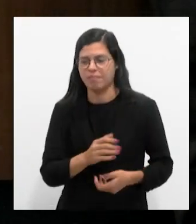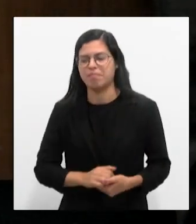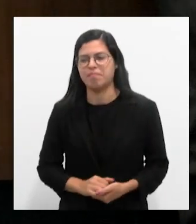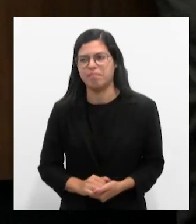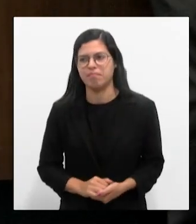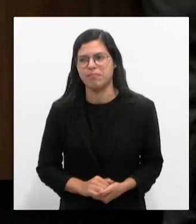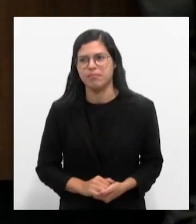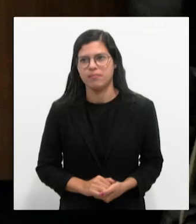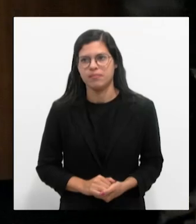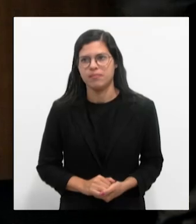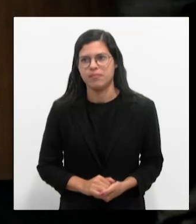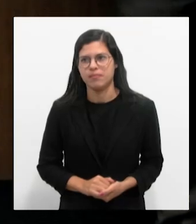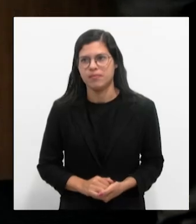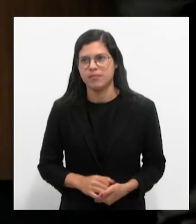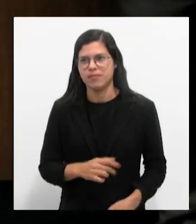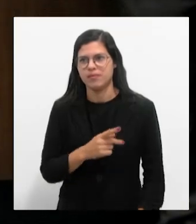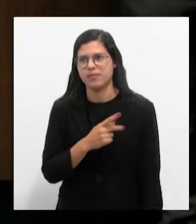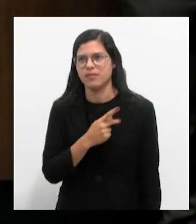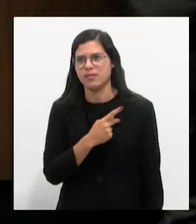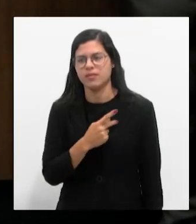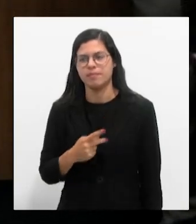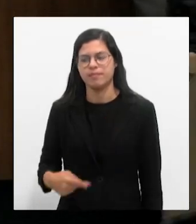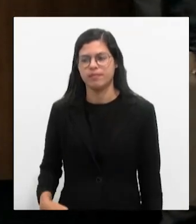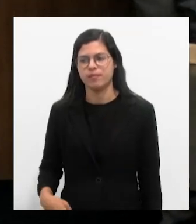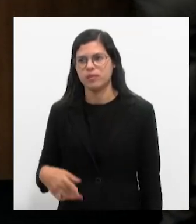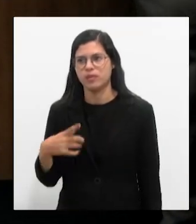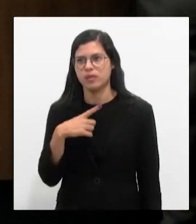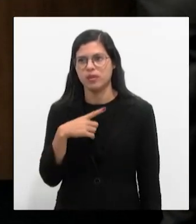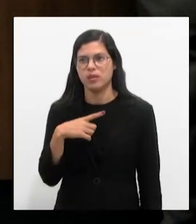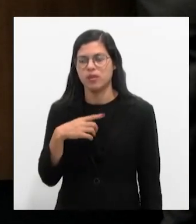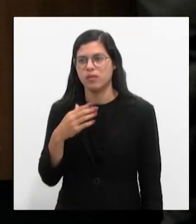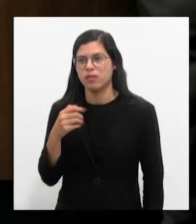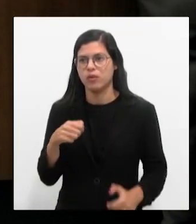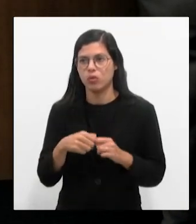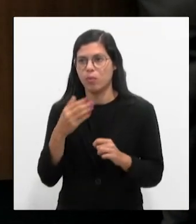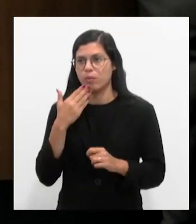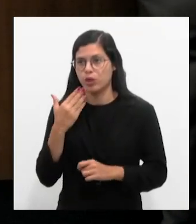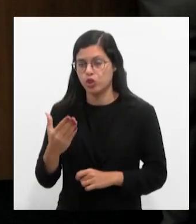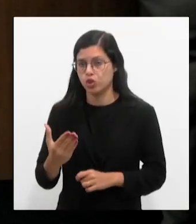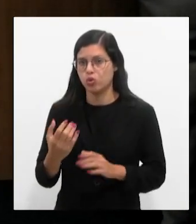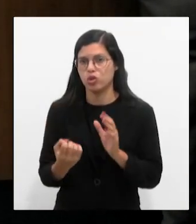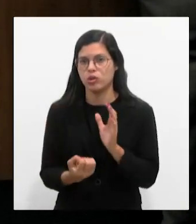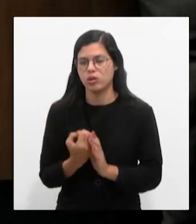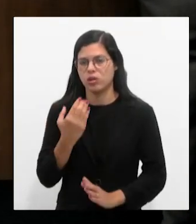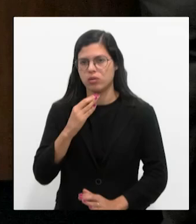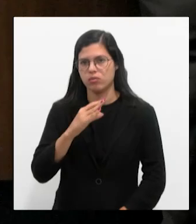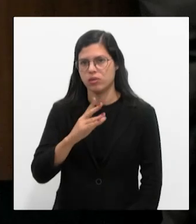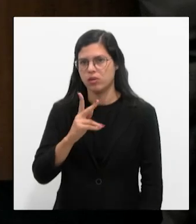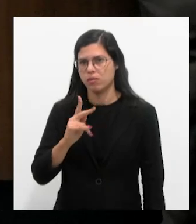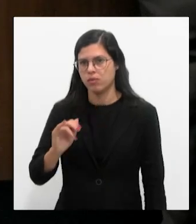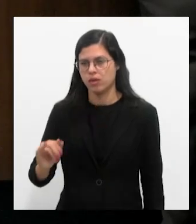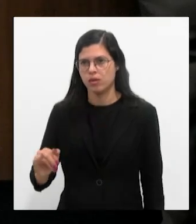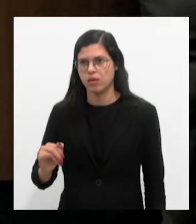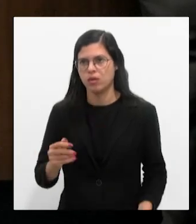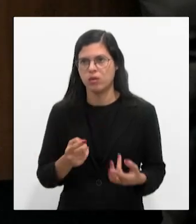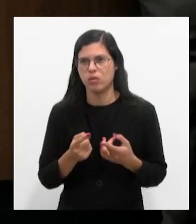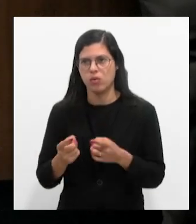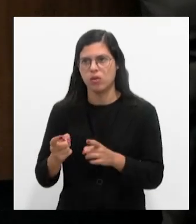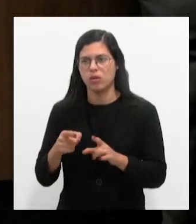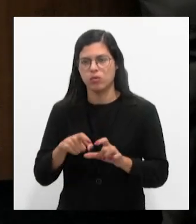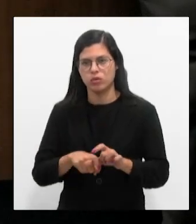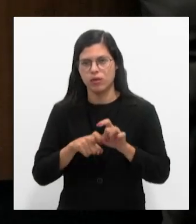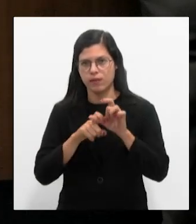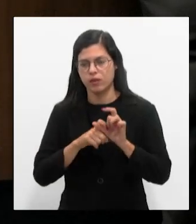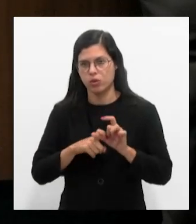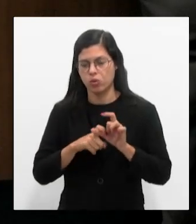Presidente, a gente tem protocolado aqui nessa casa um pedido de instalação de CPI contra os devedores